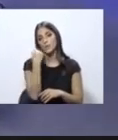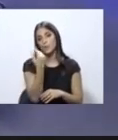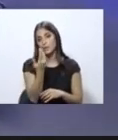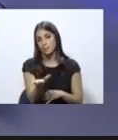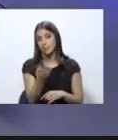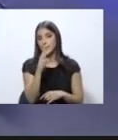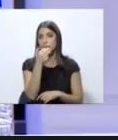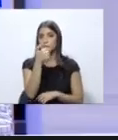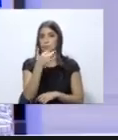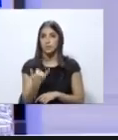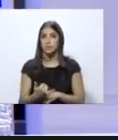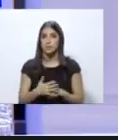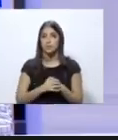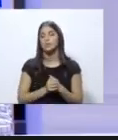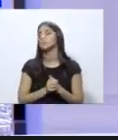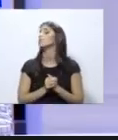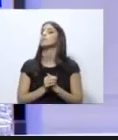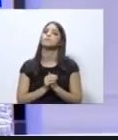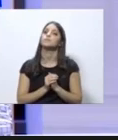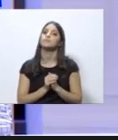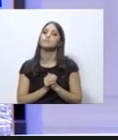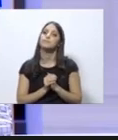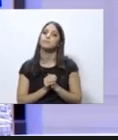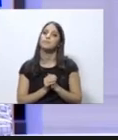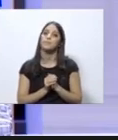pela W52 Futebol Clube Porto.